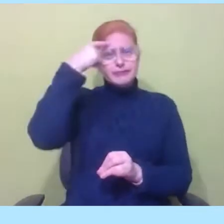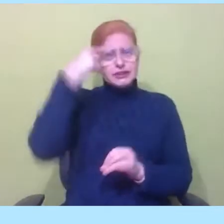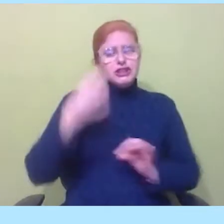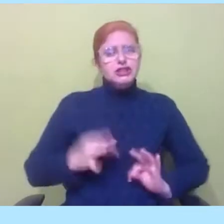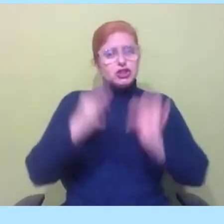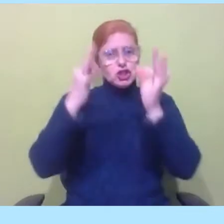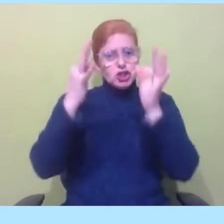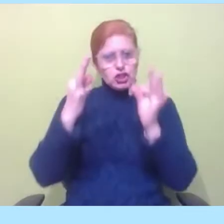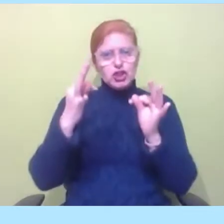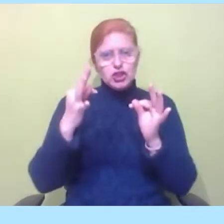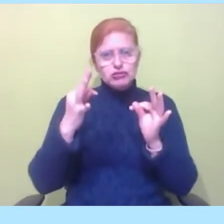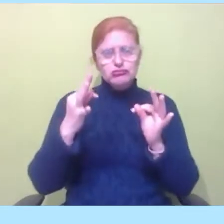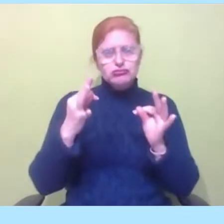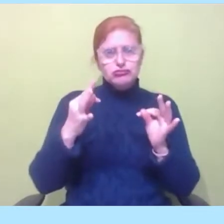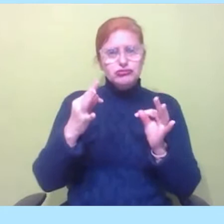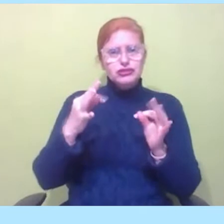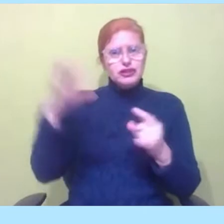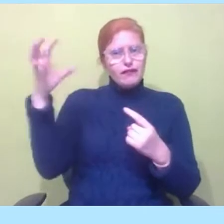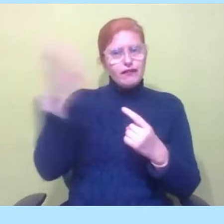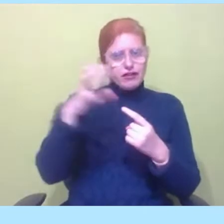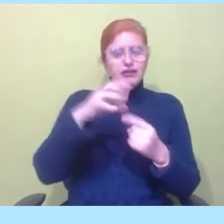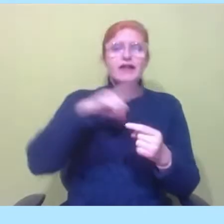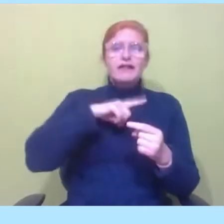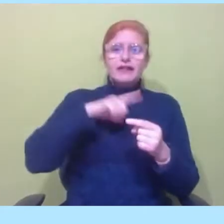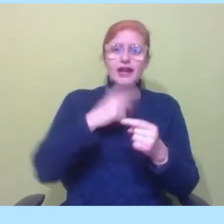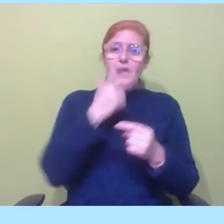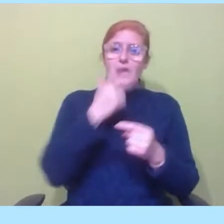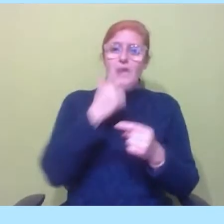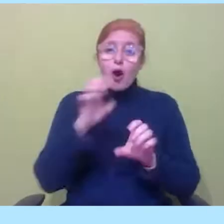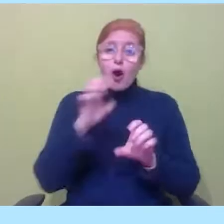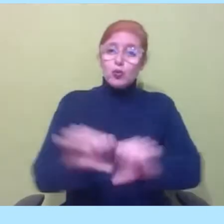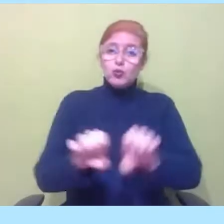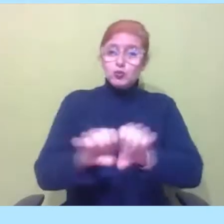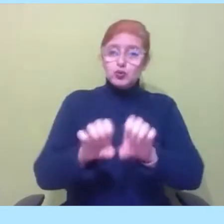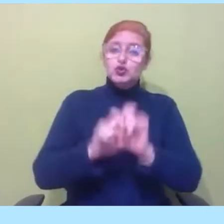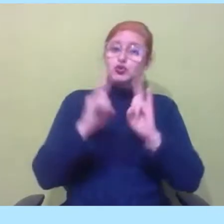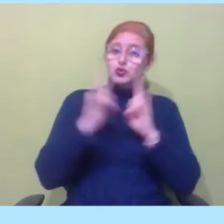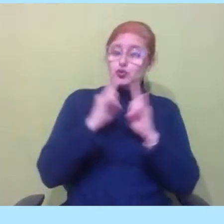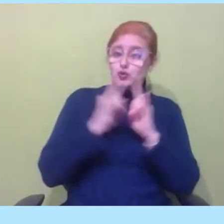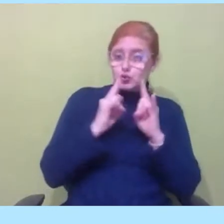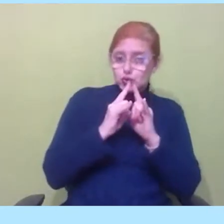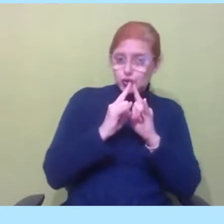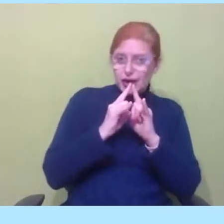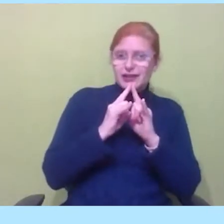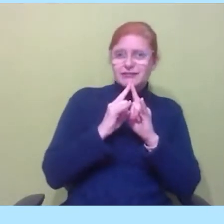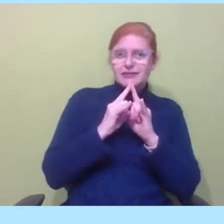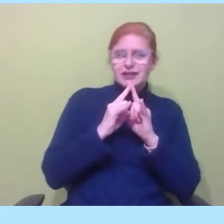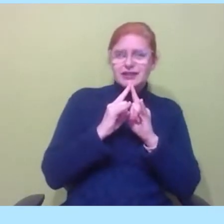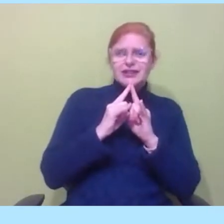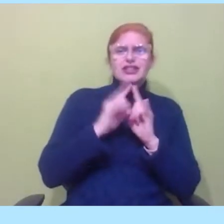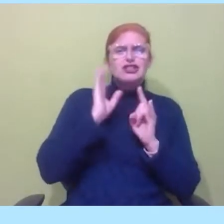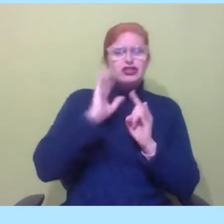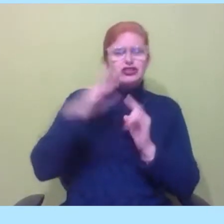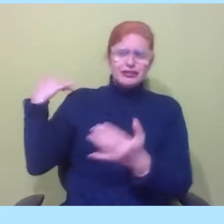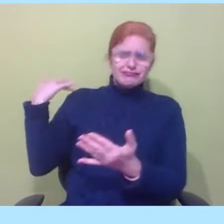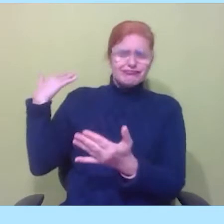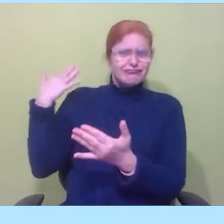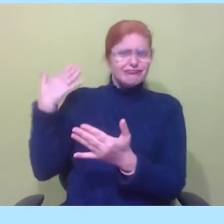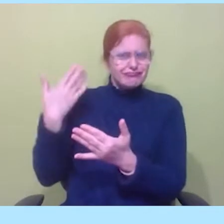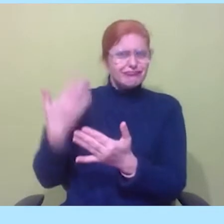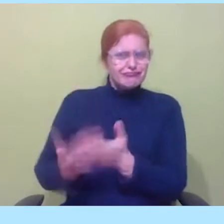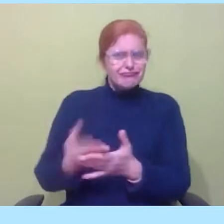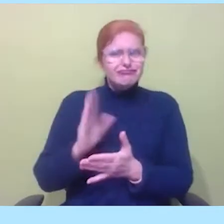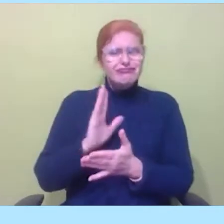elas possuem as mesmas estruturas institucionais de todas as outras opressões que a gente sofre, né? Elas têm as